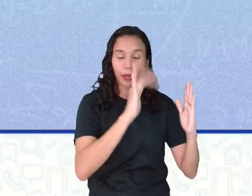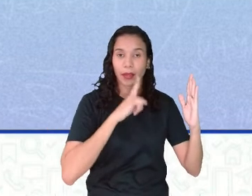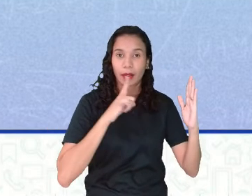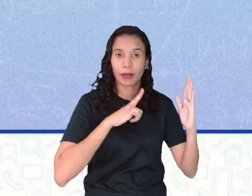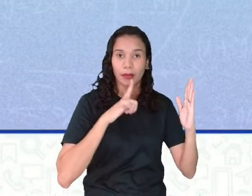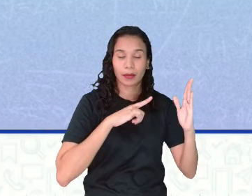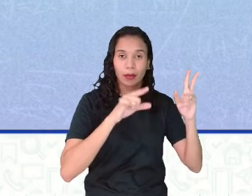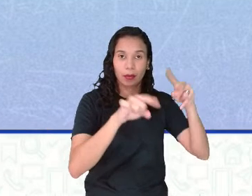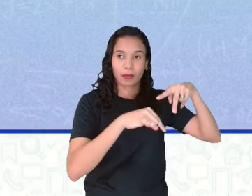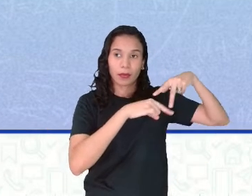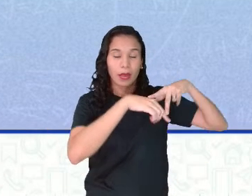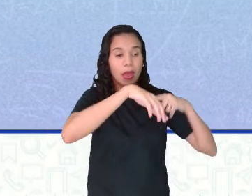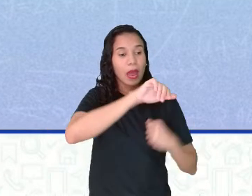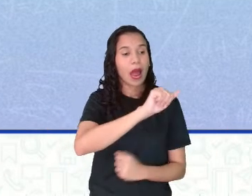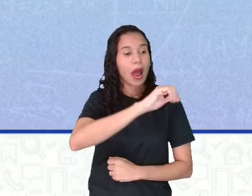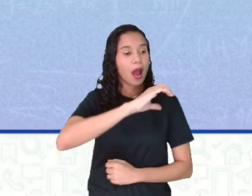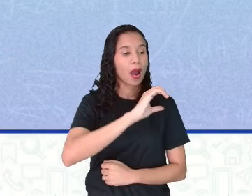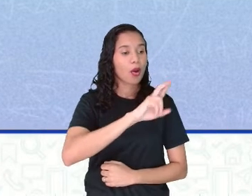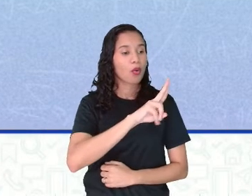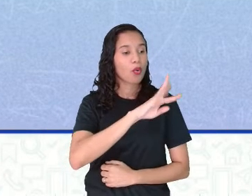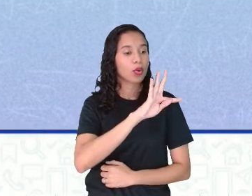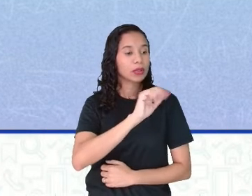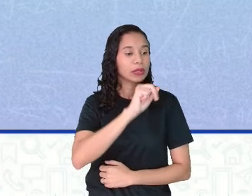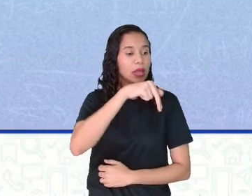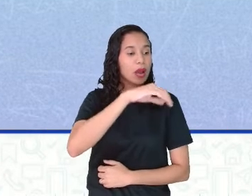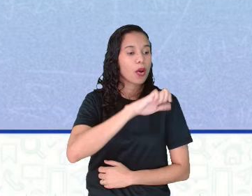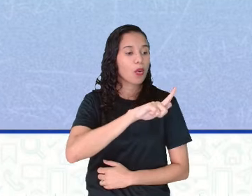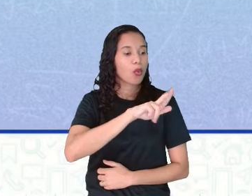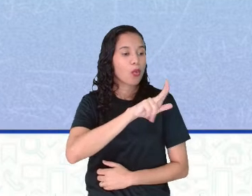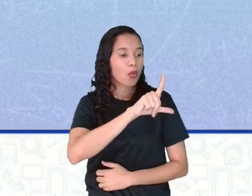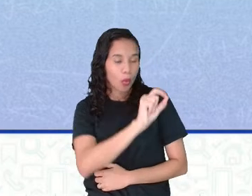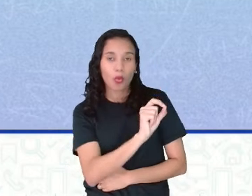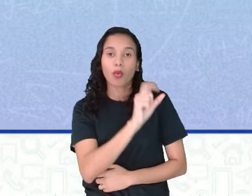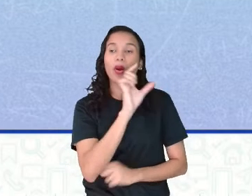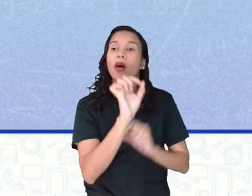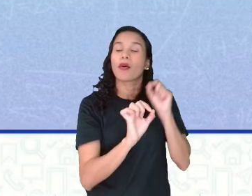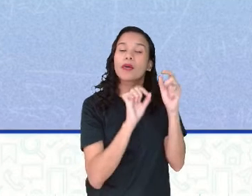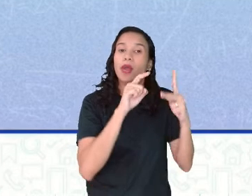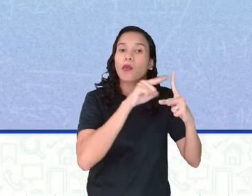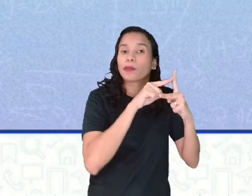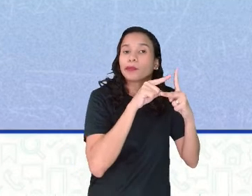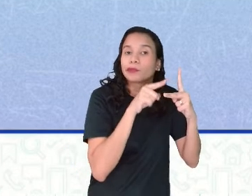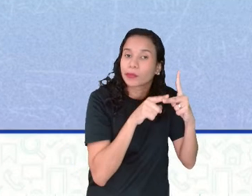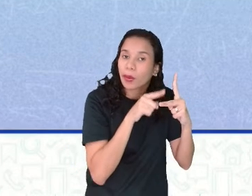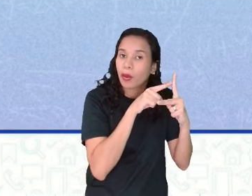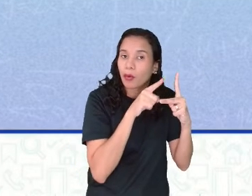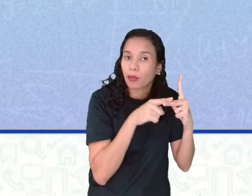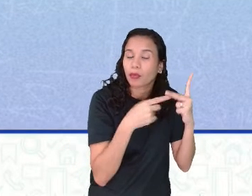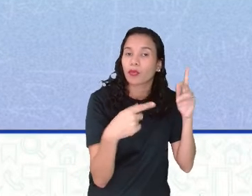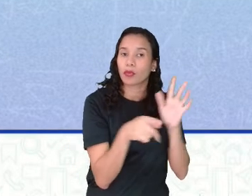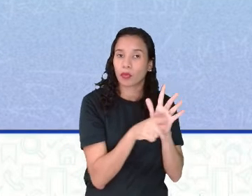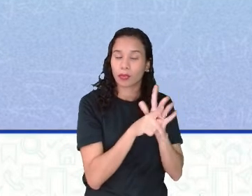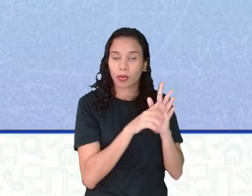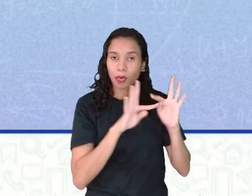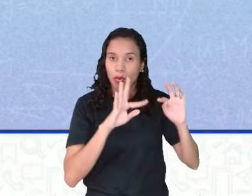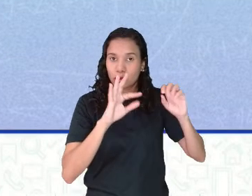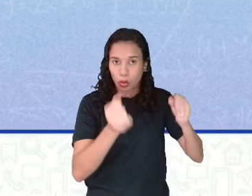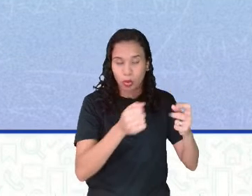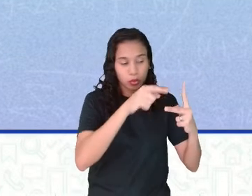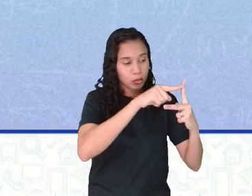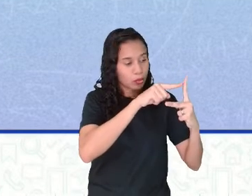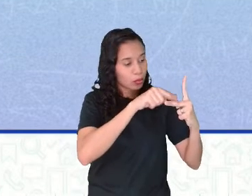triângulo acutângulo. O que é um triângulo acutângulo, Pedro? São triângulos em que os seus ângulos, eles